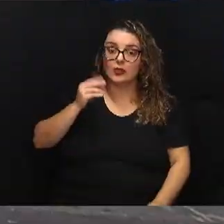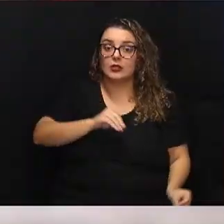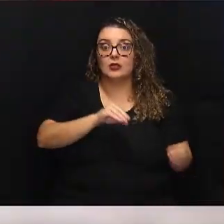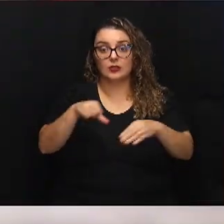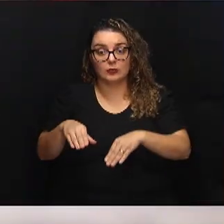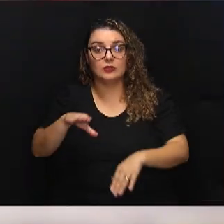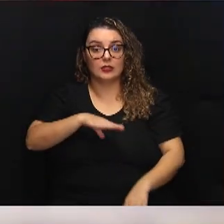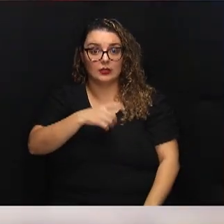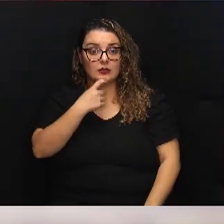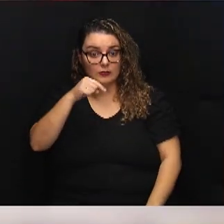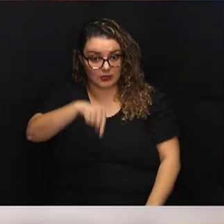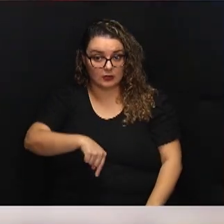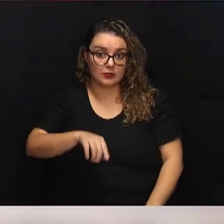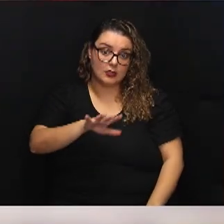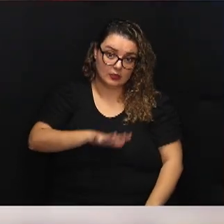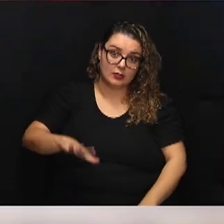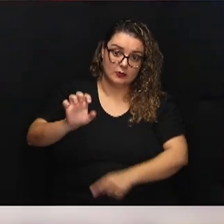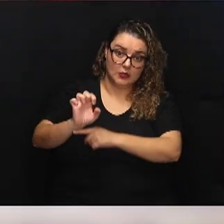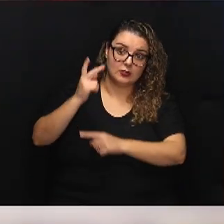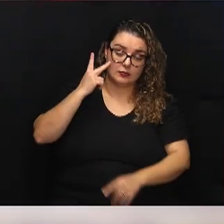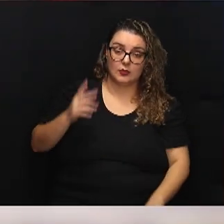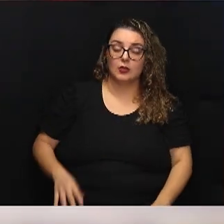metrópole. Os mineiros são